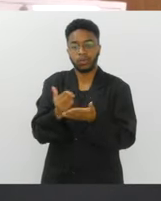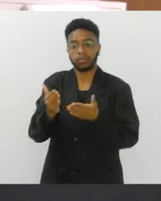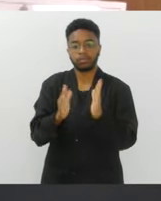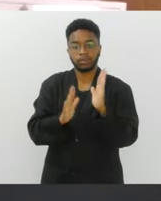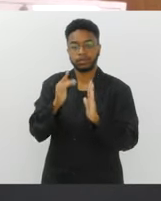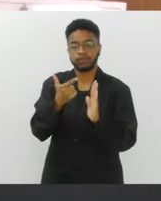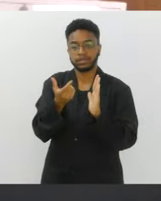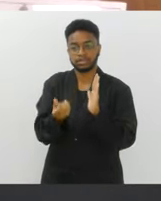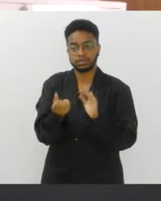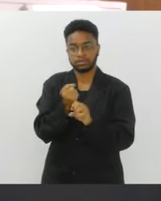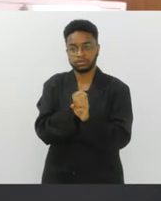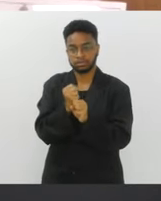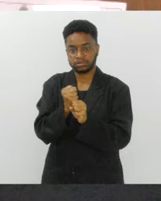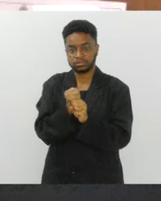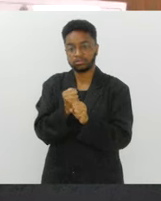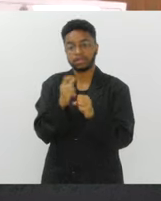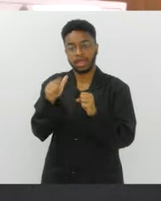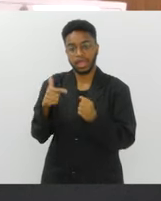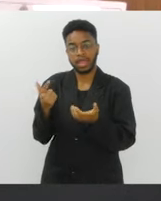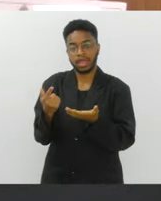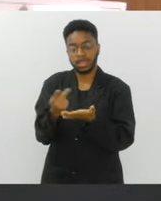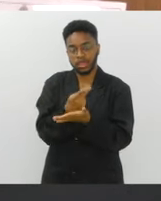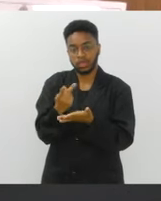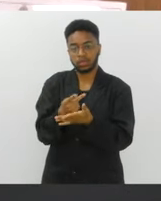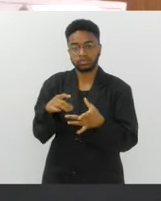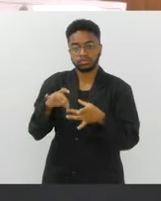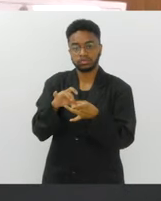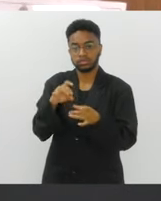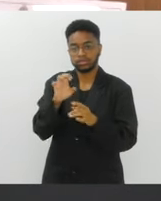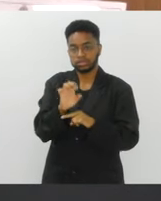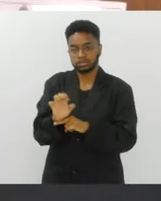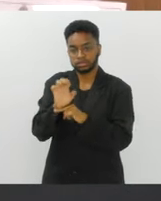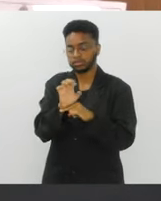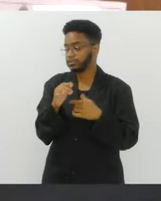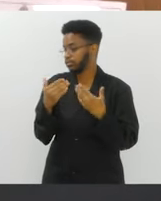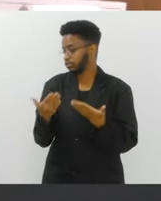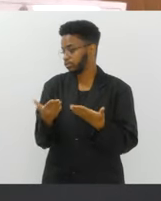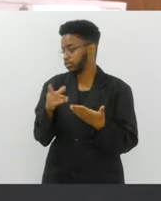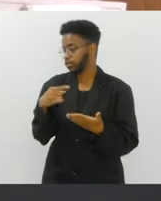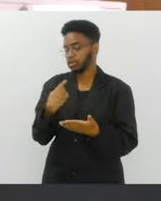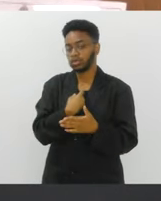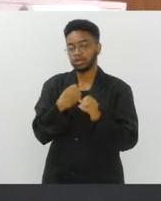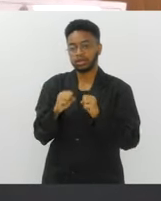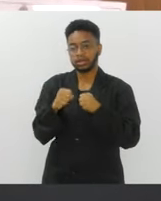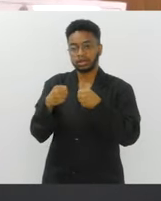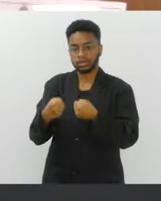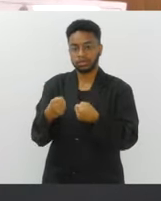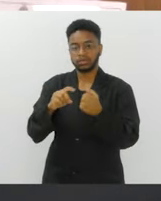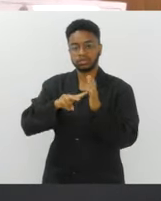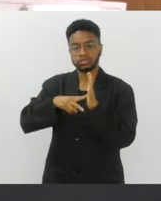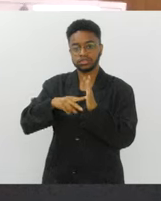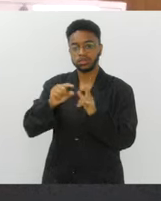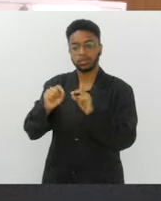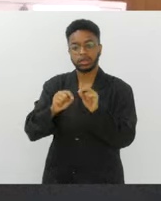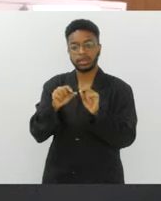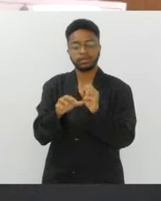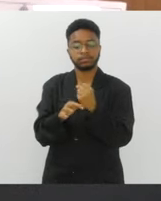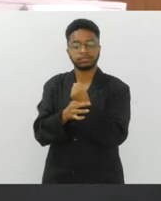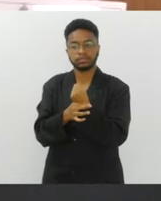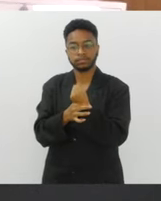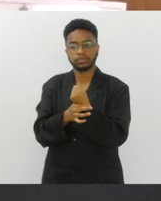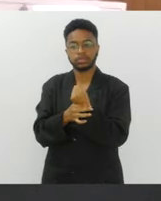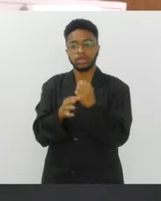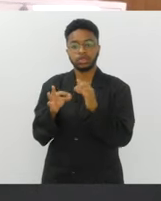anos. Isso é erro do Estado. Então, gente, a nossa defesa do sindicato é o seguinte, garantia